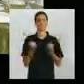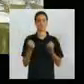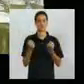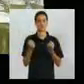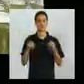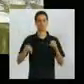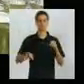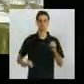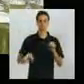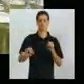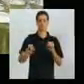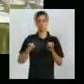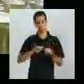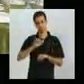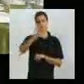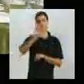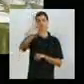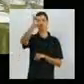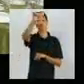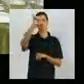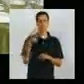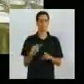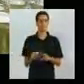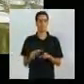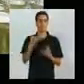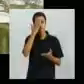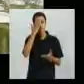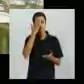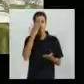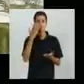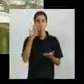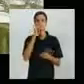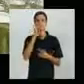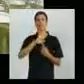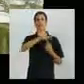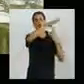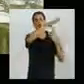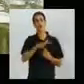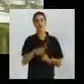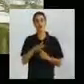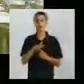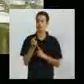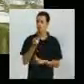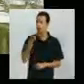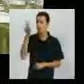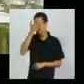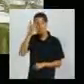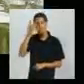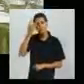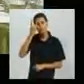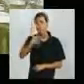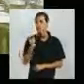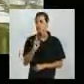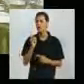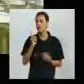assim como quando nós falávamos aqui sobre o helicóptero, muitas pessoas não sabiam a importância, não